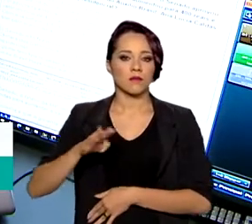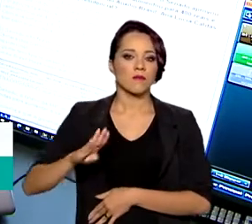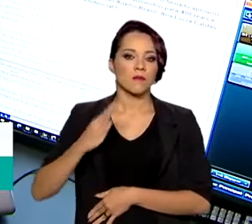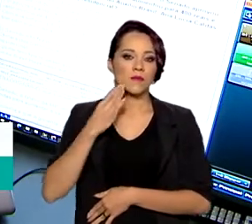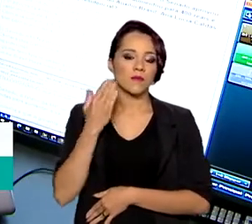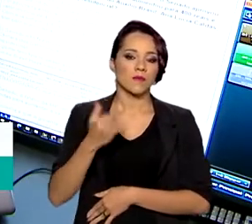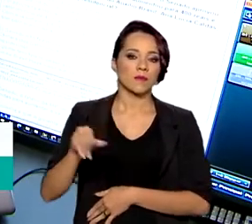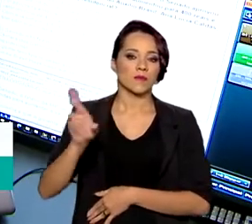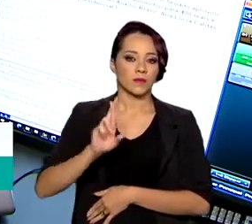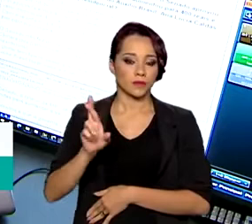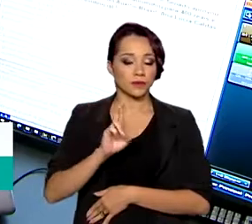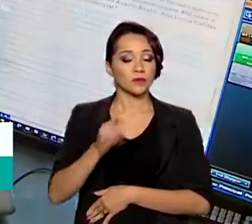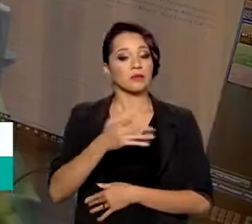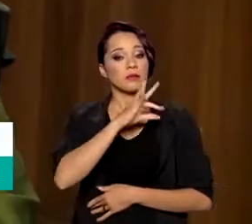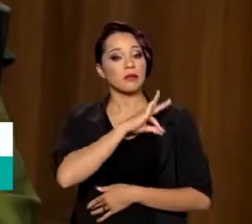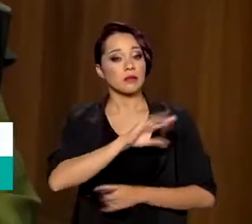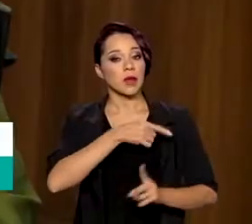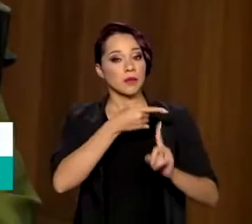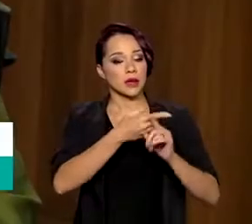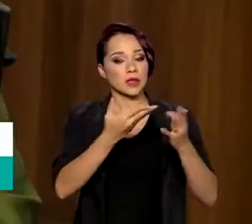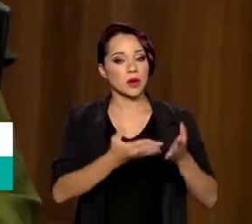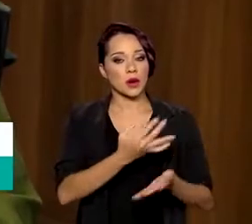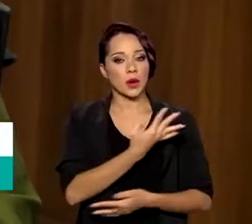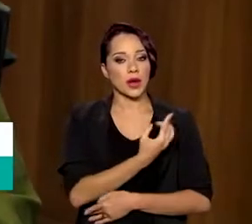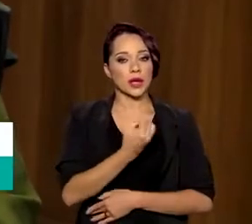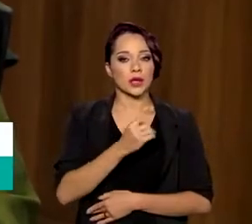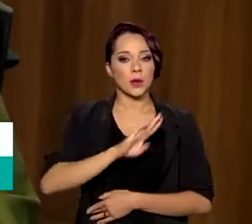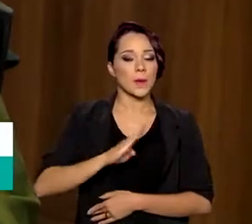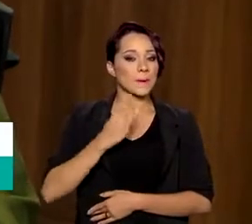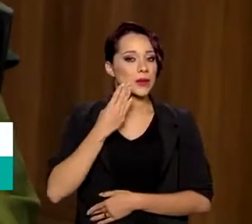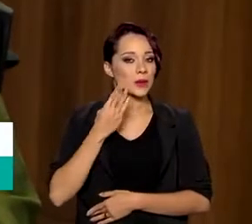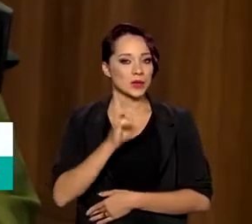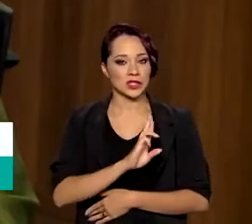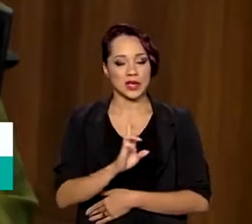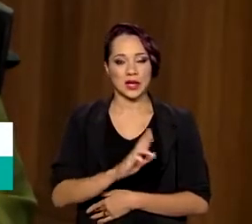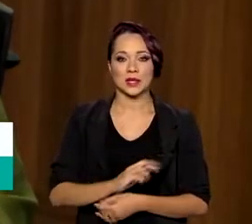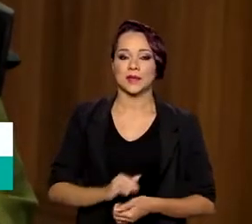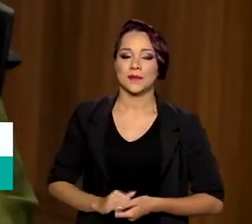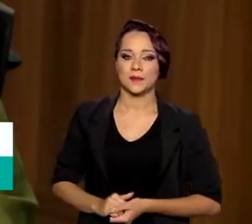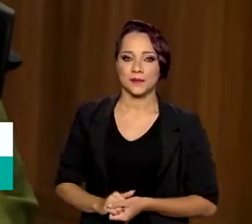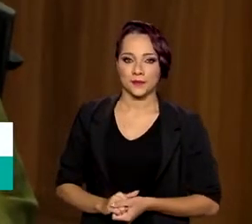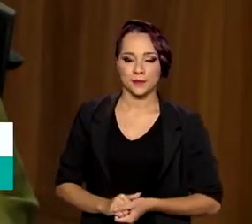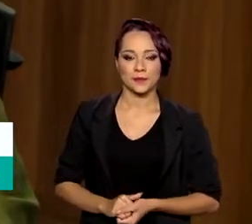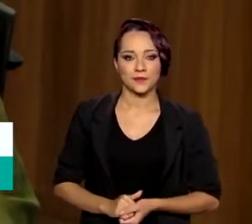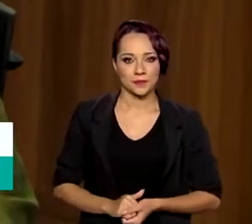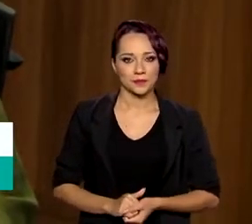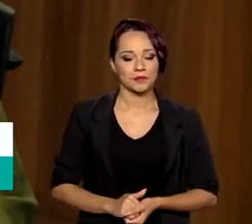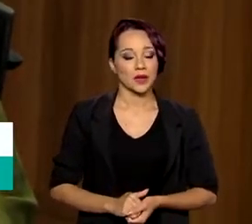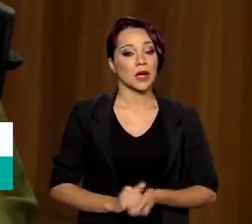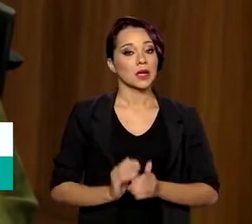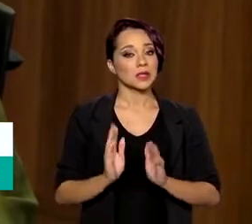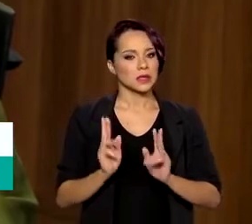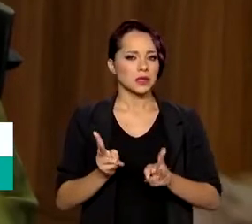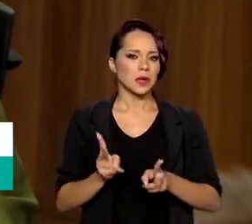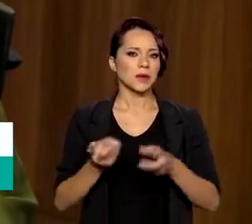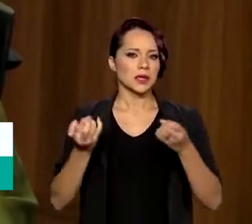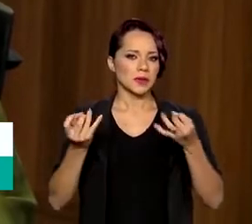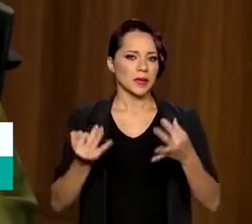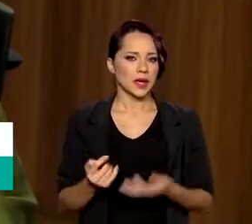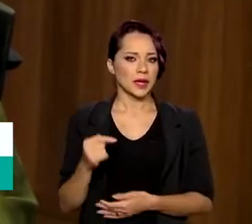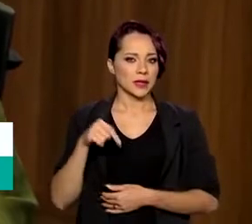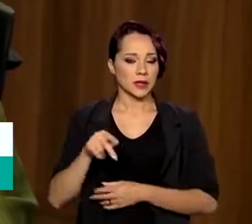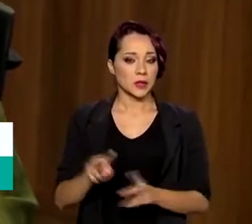meio de reais e com esse auxílio extra é de 41 bilhões de reais. A gente tem falado